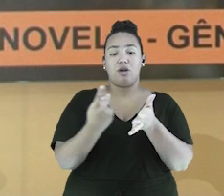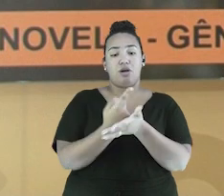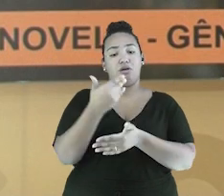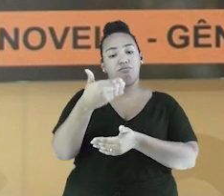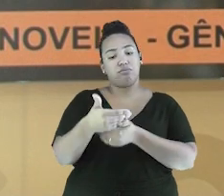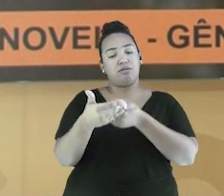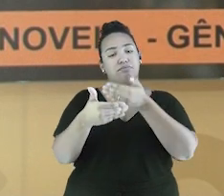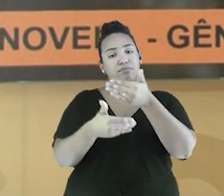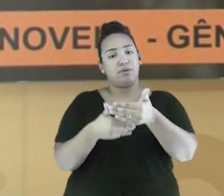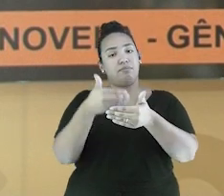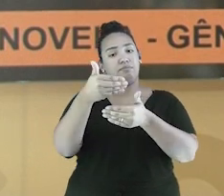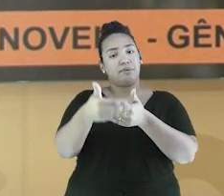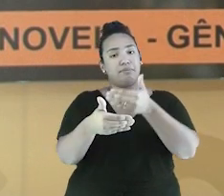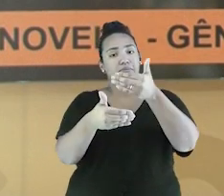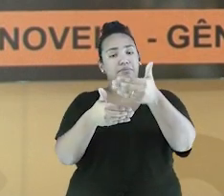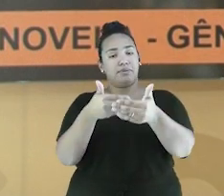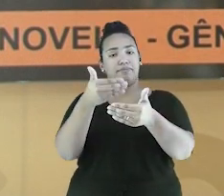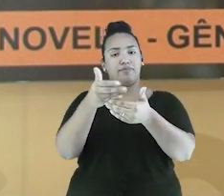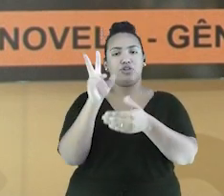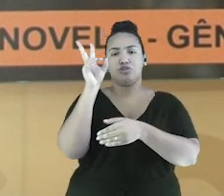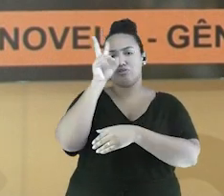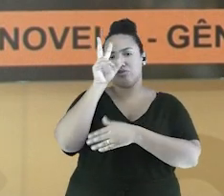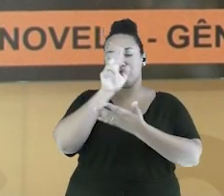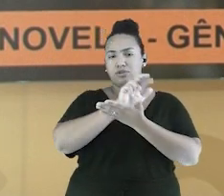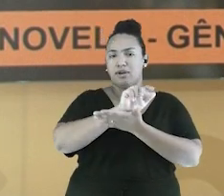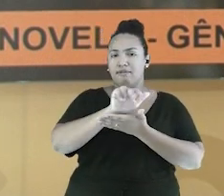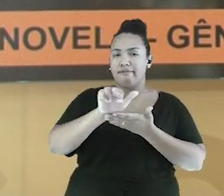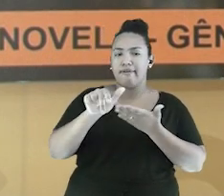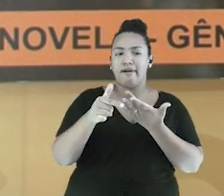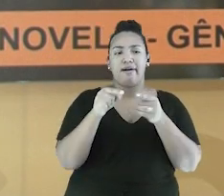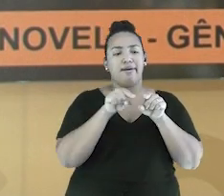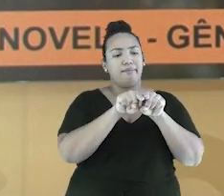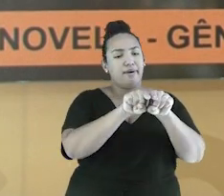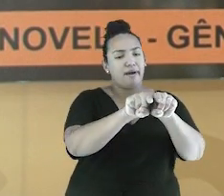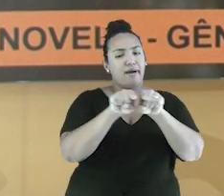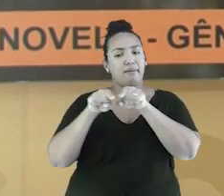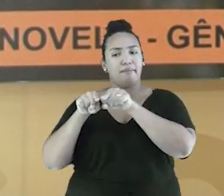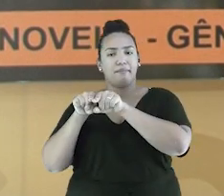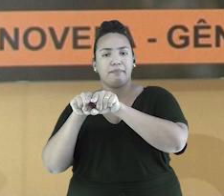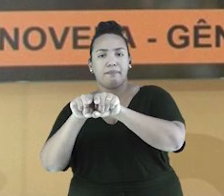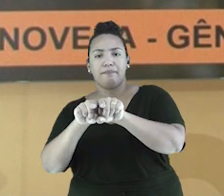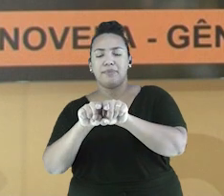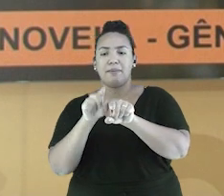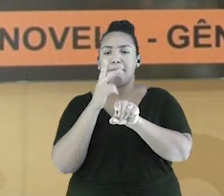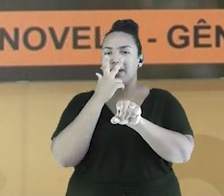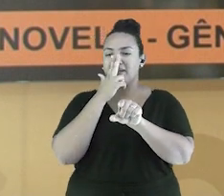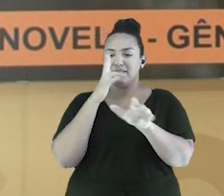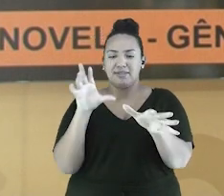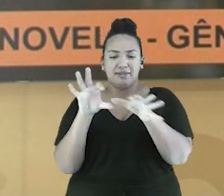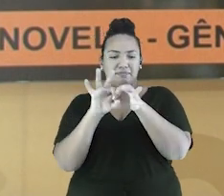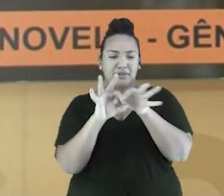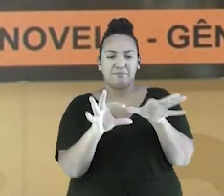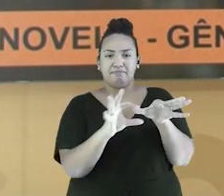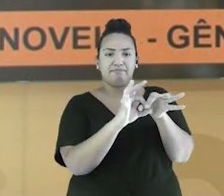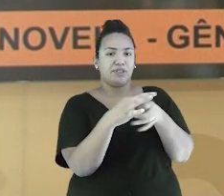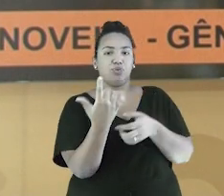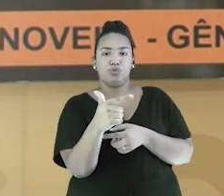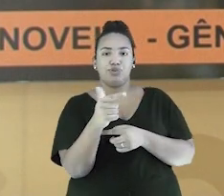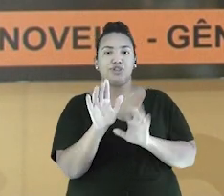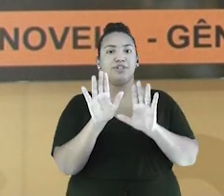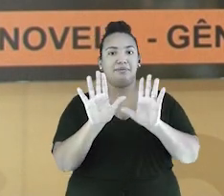sucessivos. Aconteciam várias histórias simultâneas que pareciam não ter ligação, mas que no final se